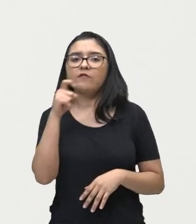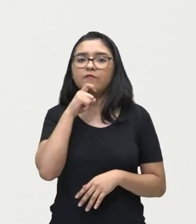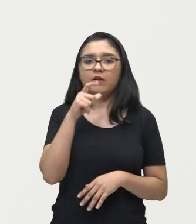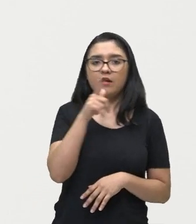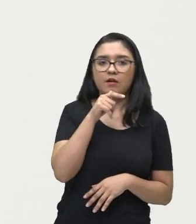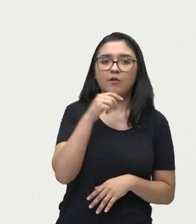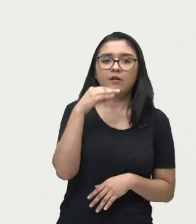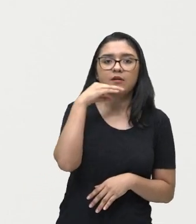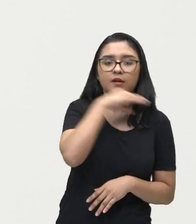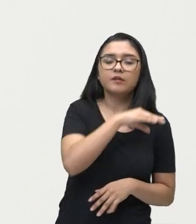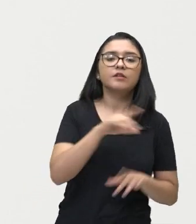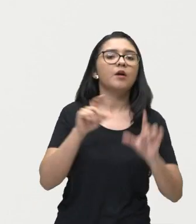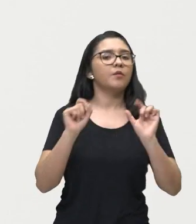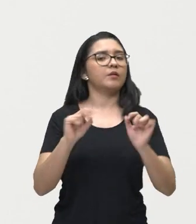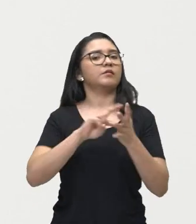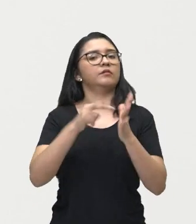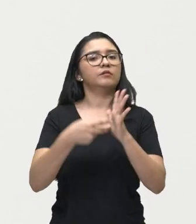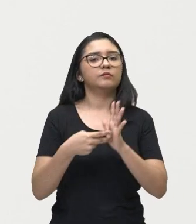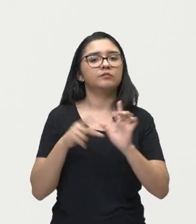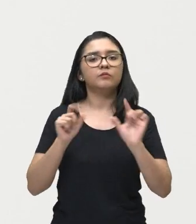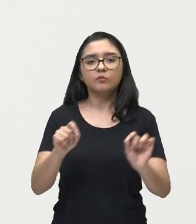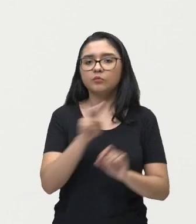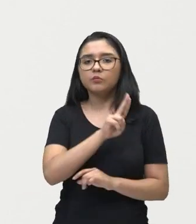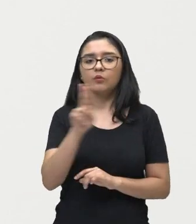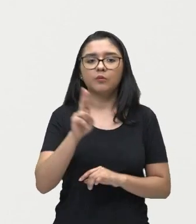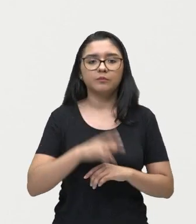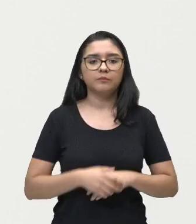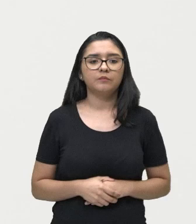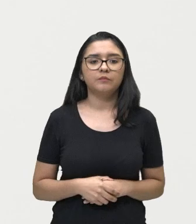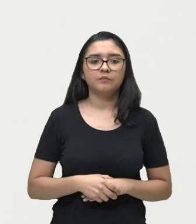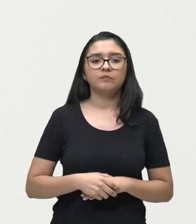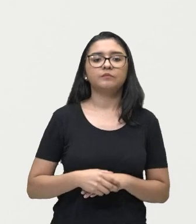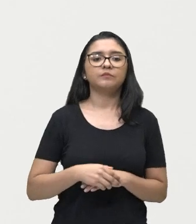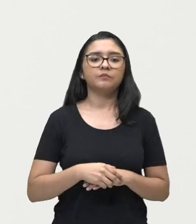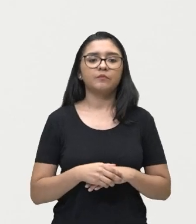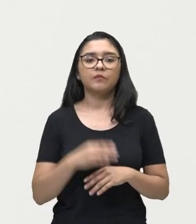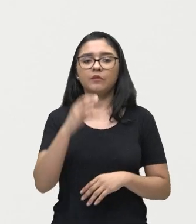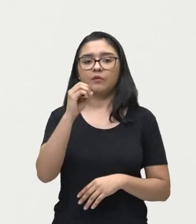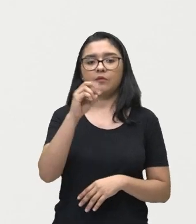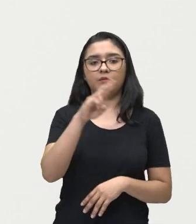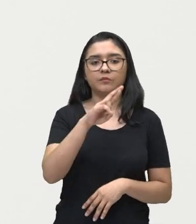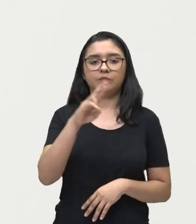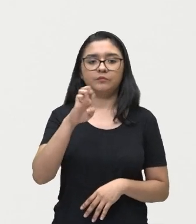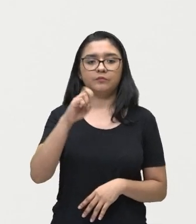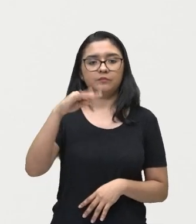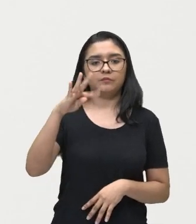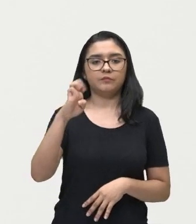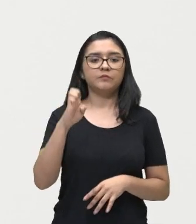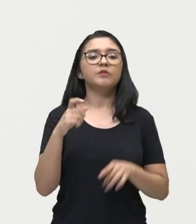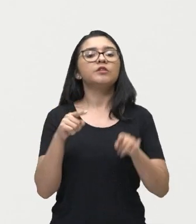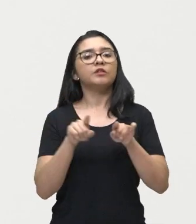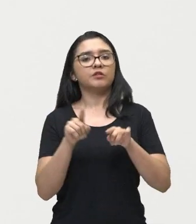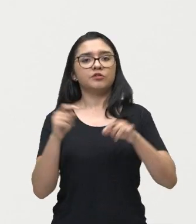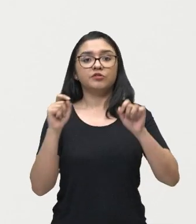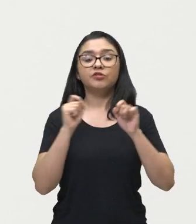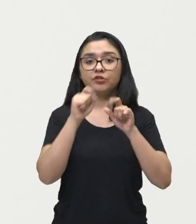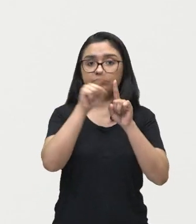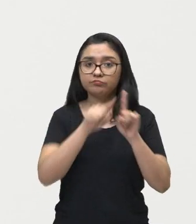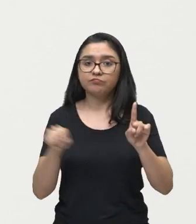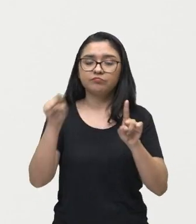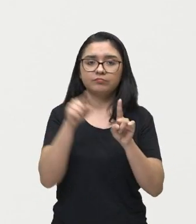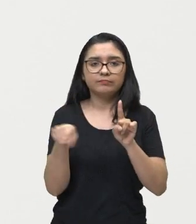fria, ela é chamado de corrente de convecção. Logo,